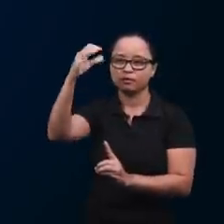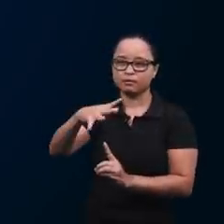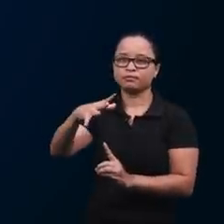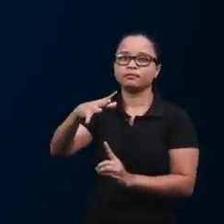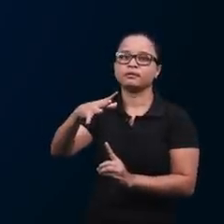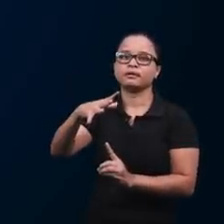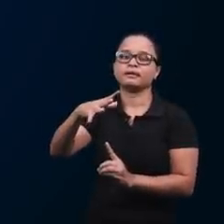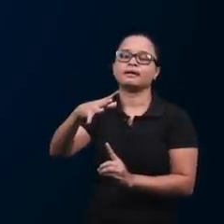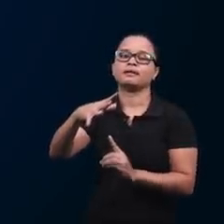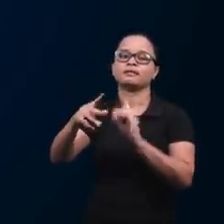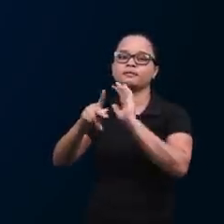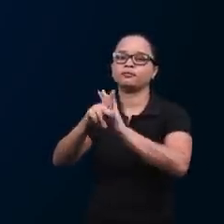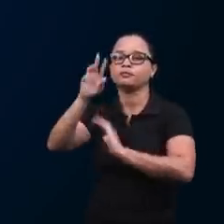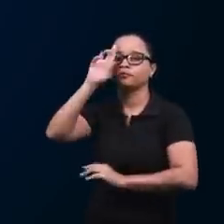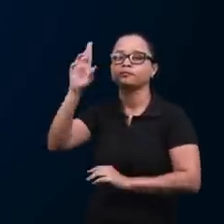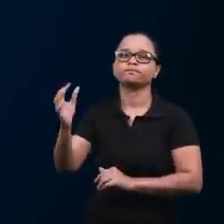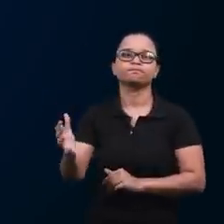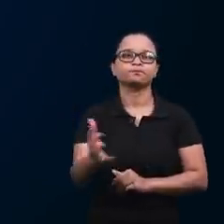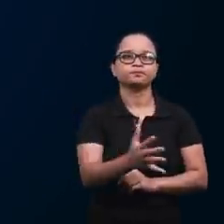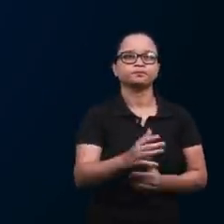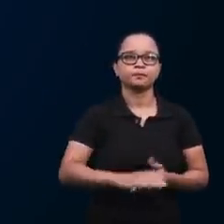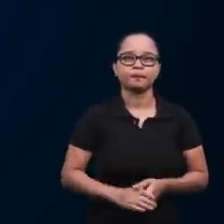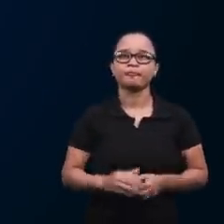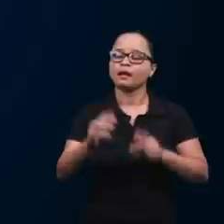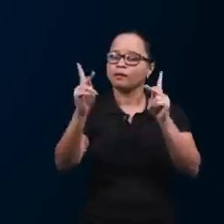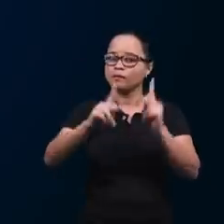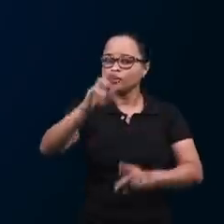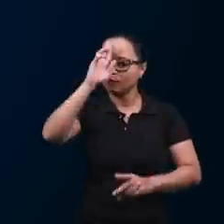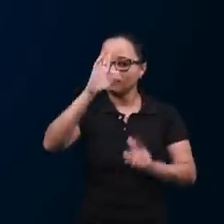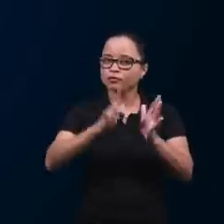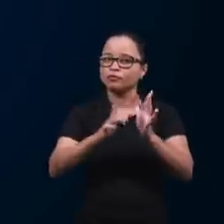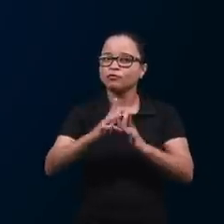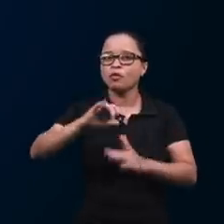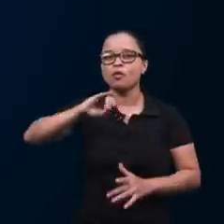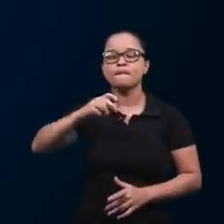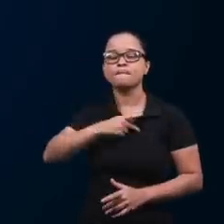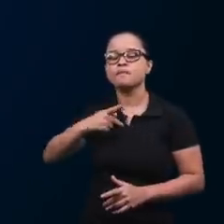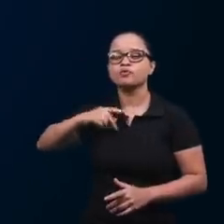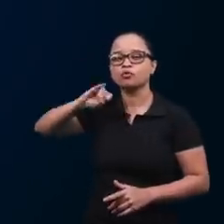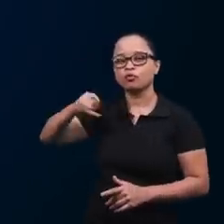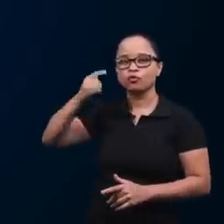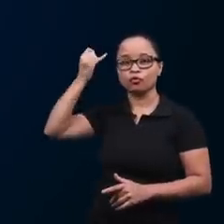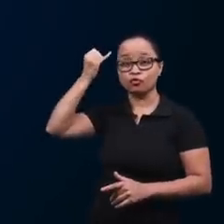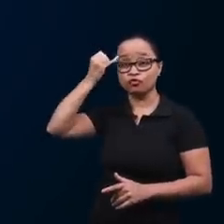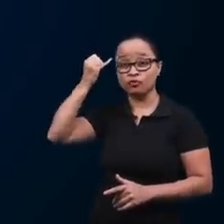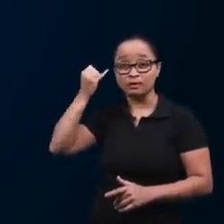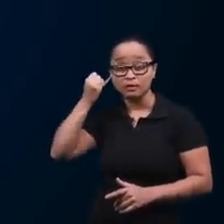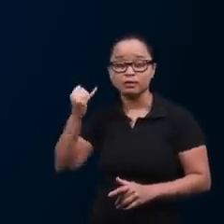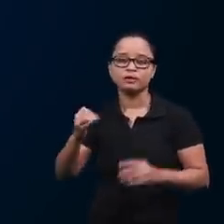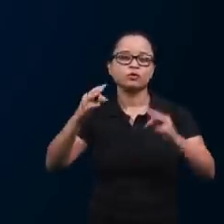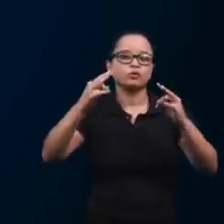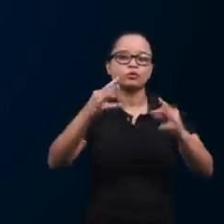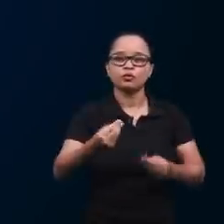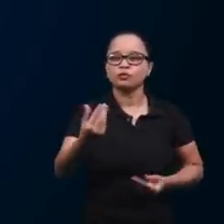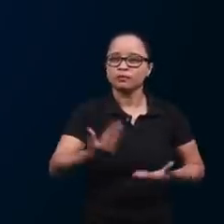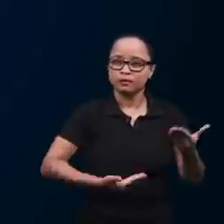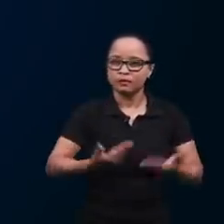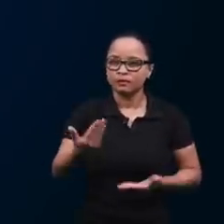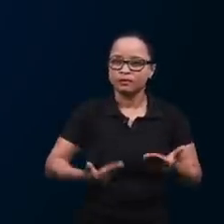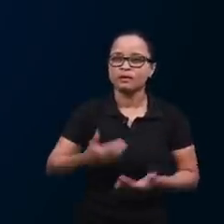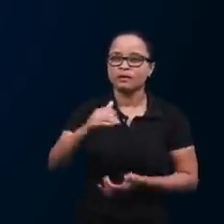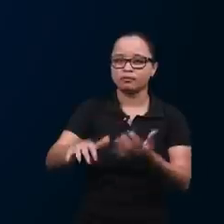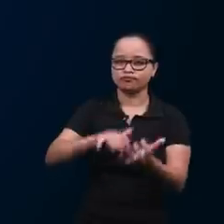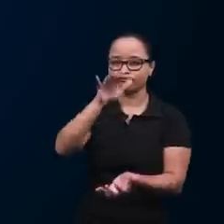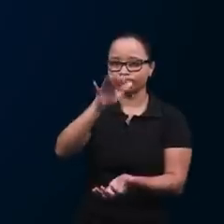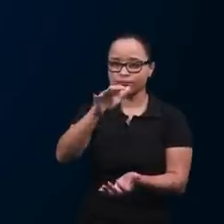graça e a paz do Senhor Pastor Josias e todos os queridos irmãos que participam conosco